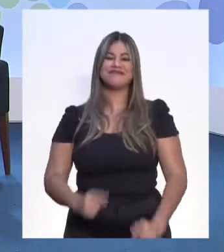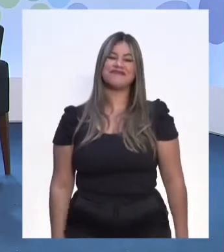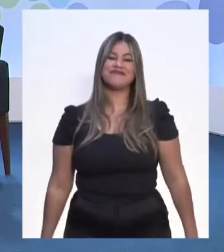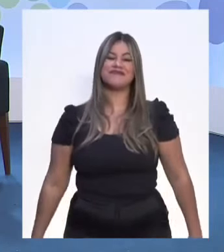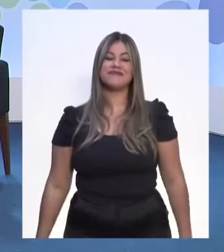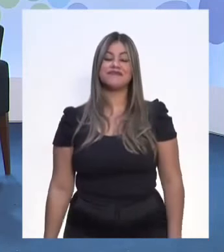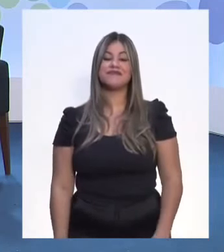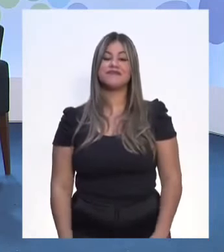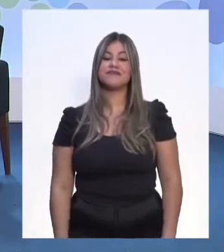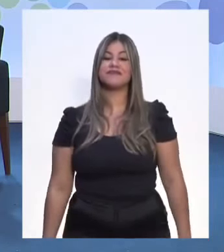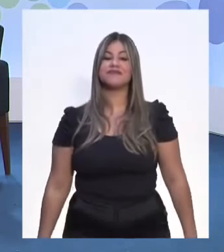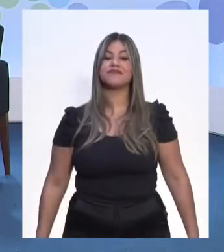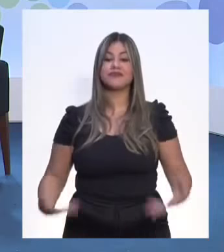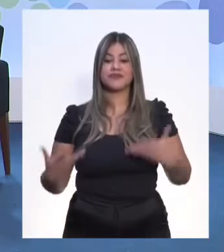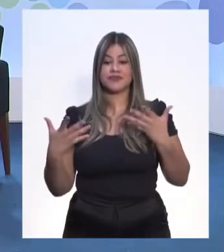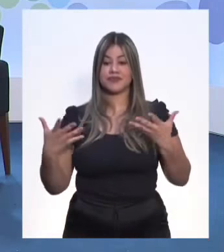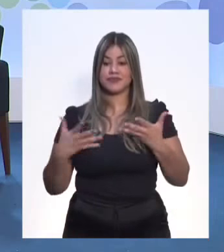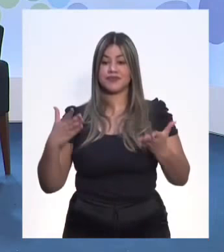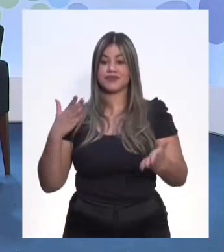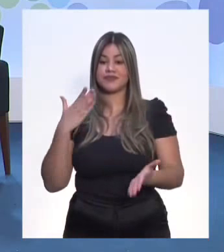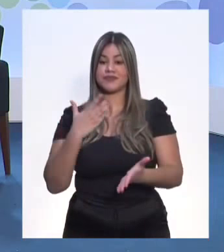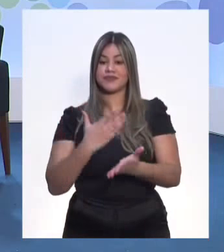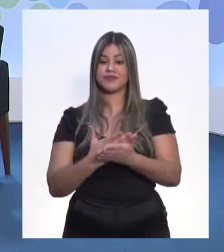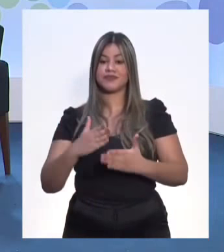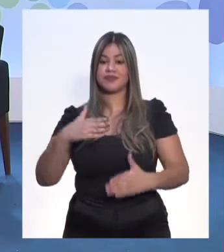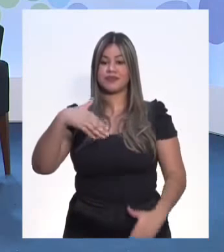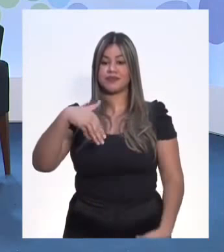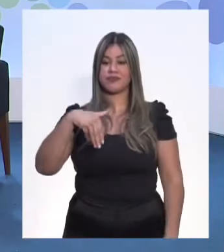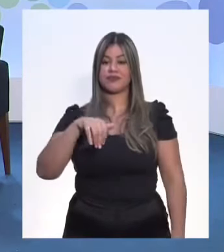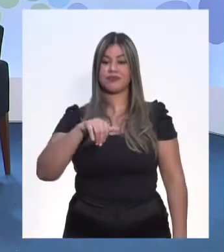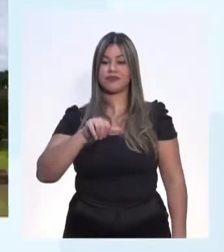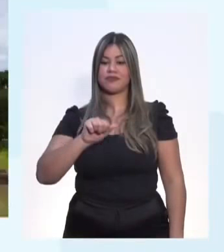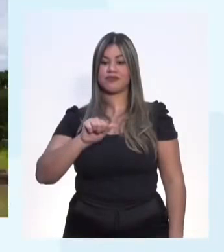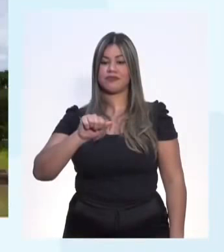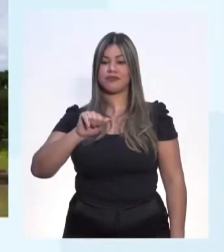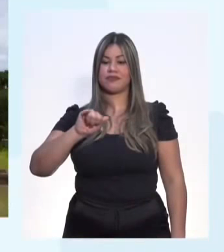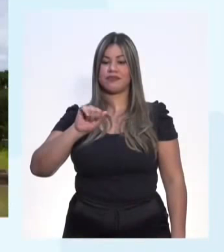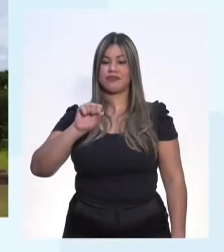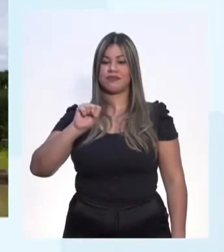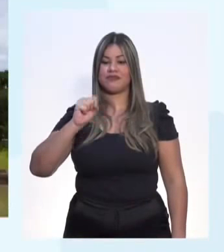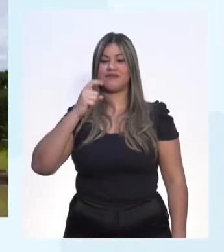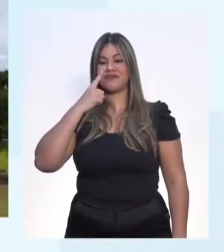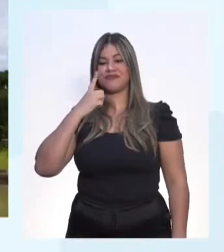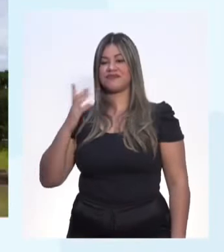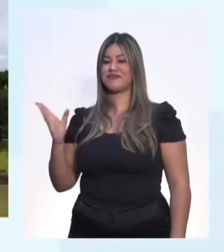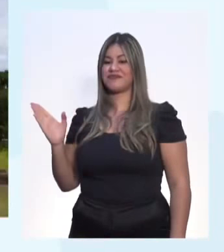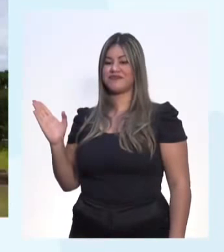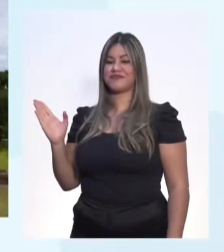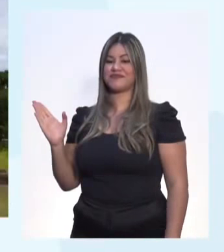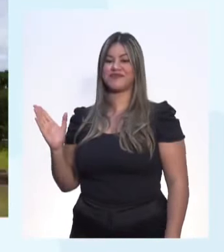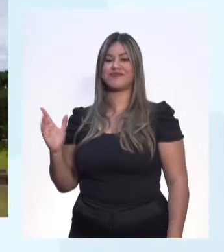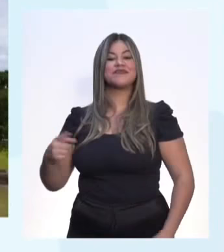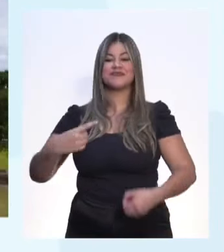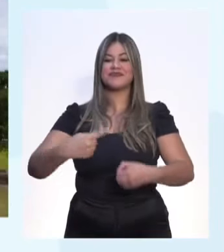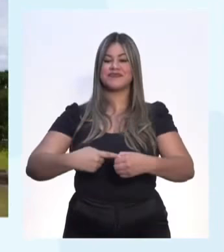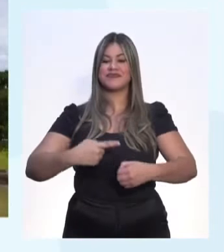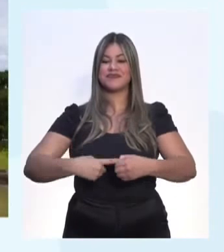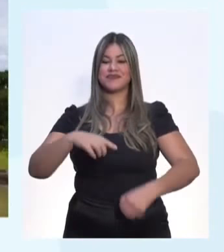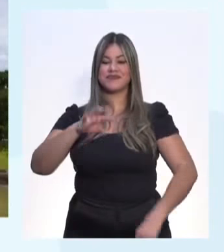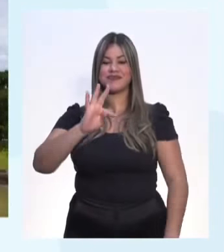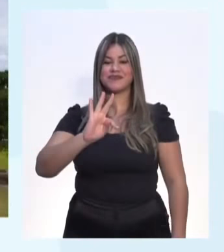falei lá e aí entra o que entra os os maias belíssima imagem da pirâmide Maia de cidade de calma